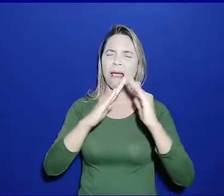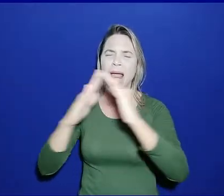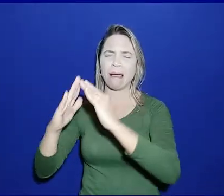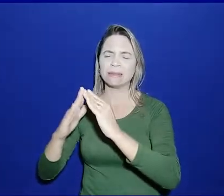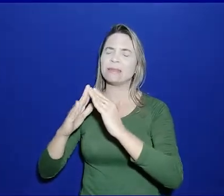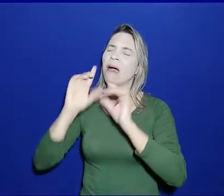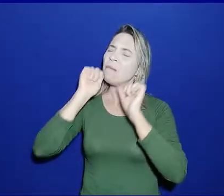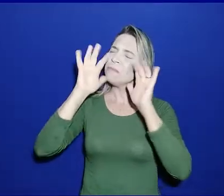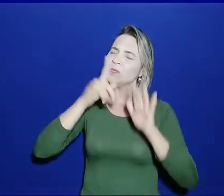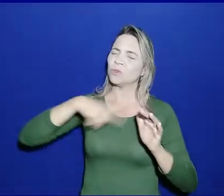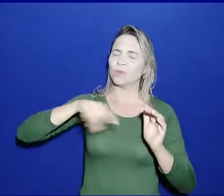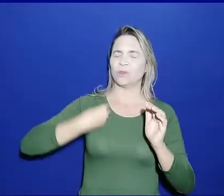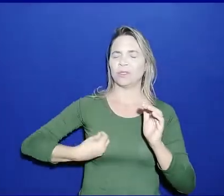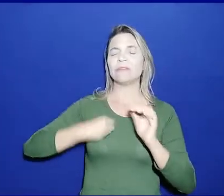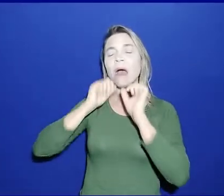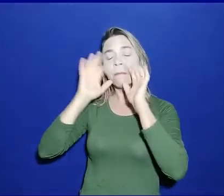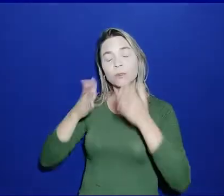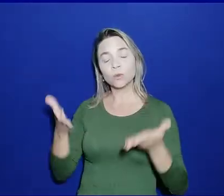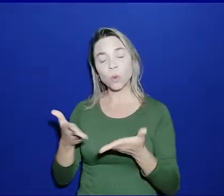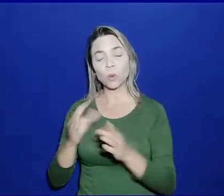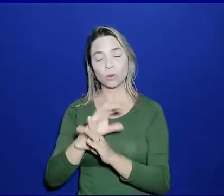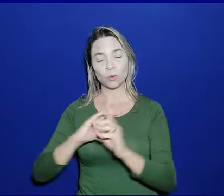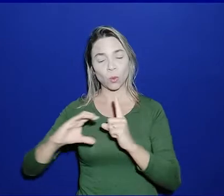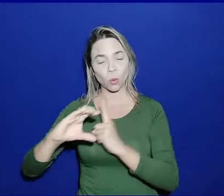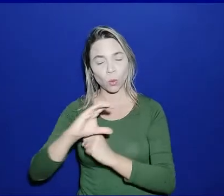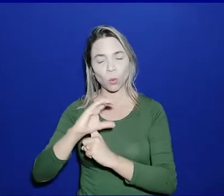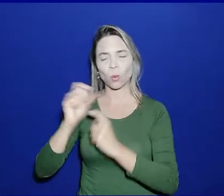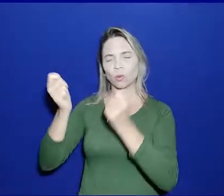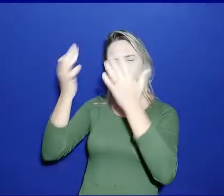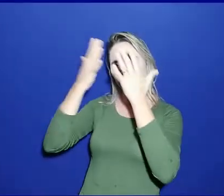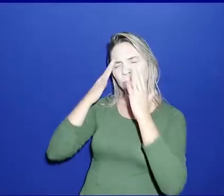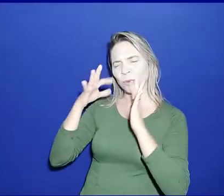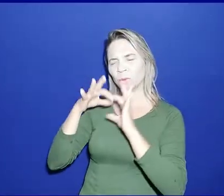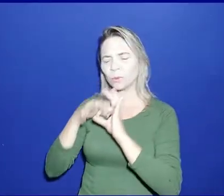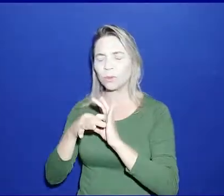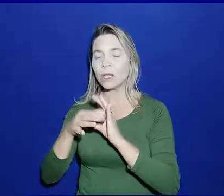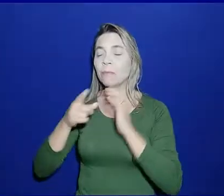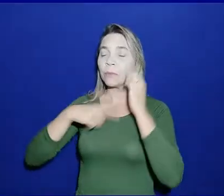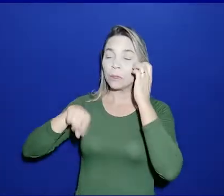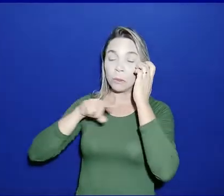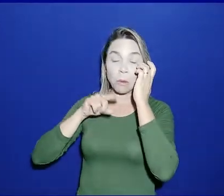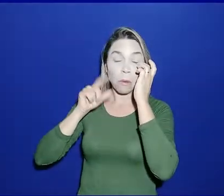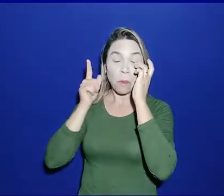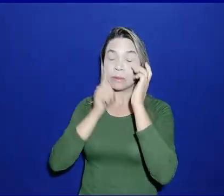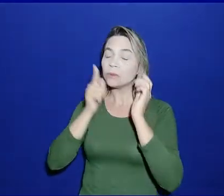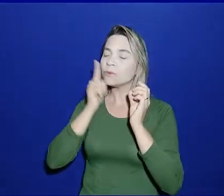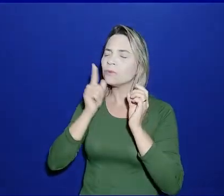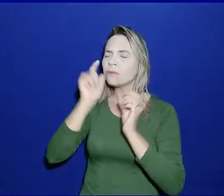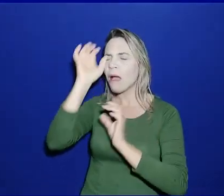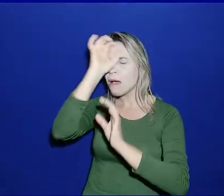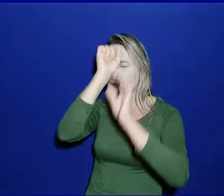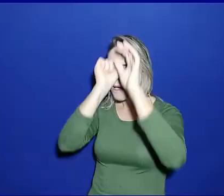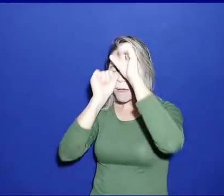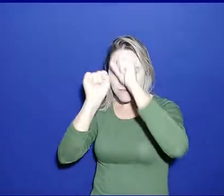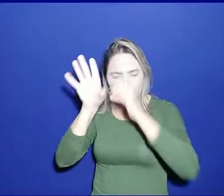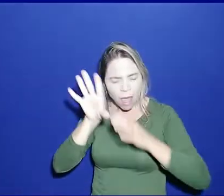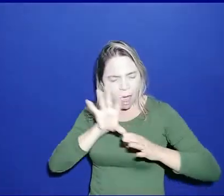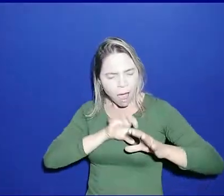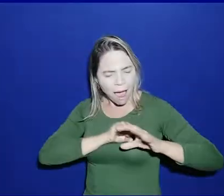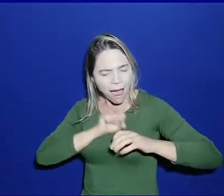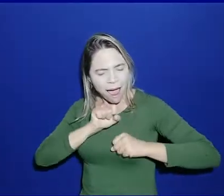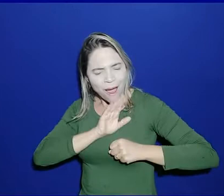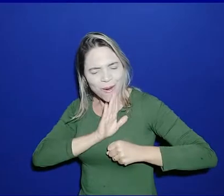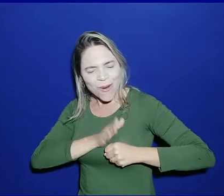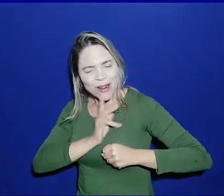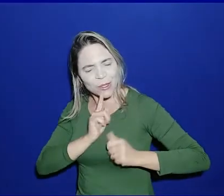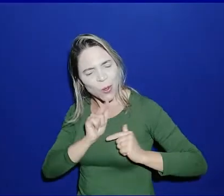conosco nessa noite. Abençoe a mensagem que será pregada, para que possamos absorvê-la em nossos corações e praticá-la